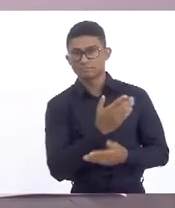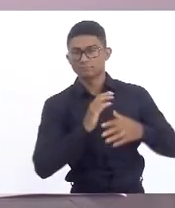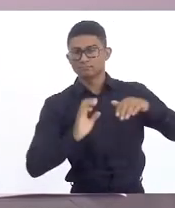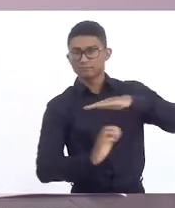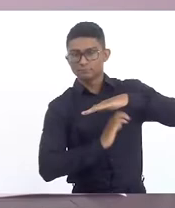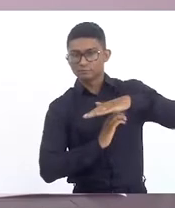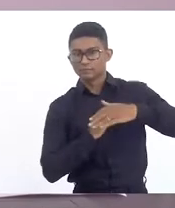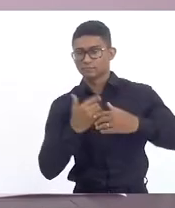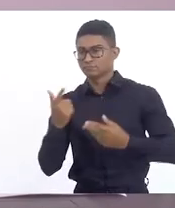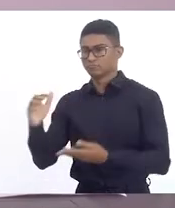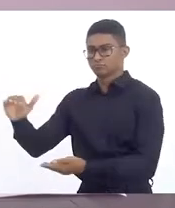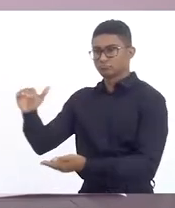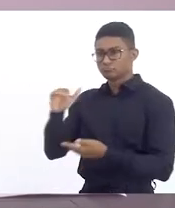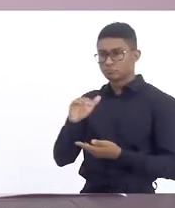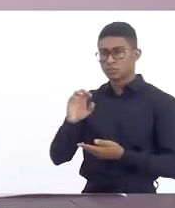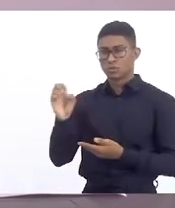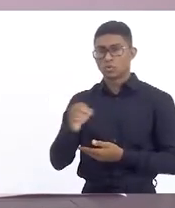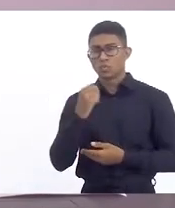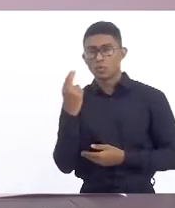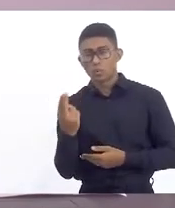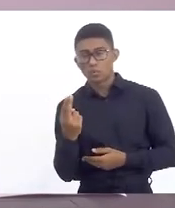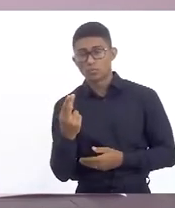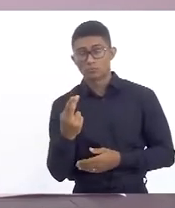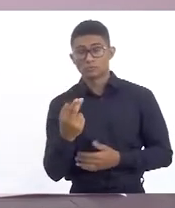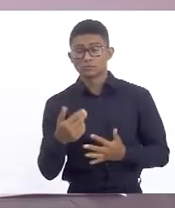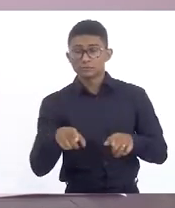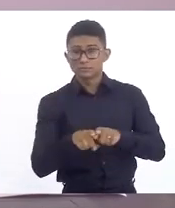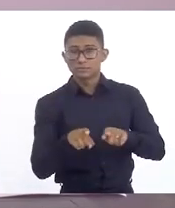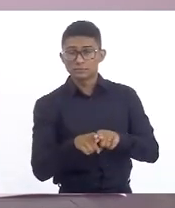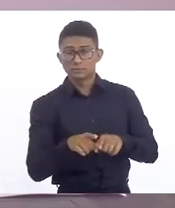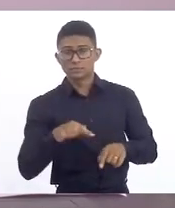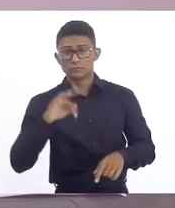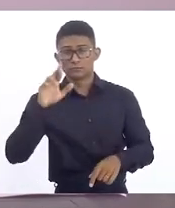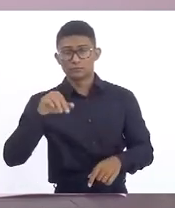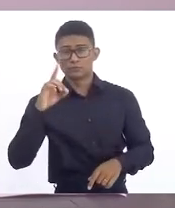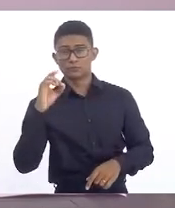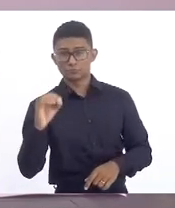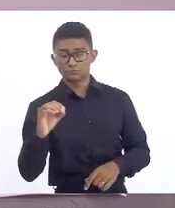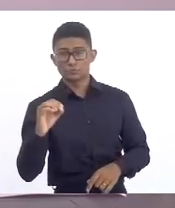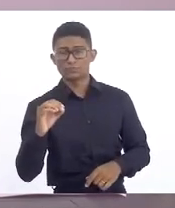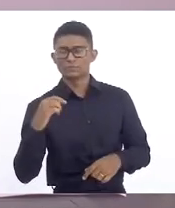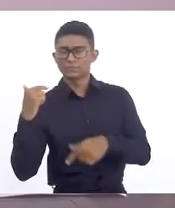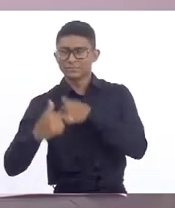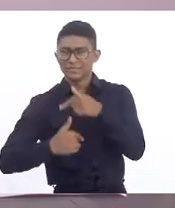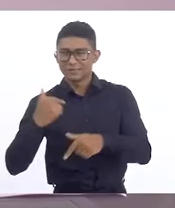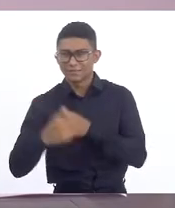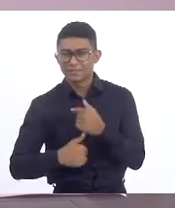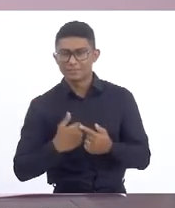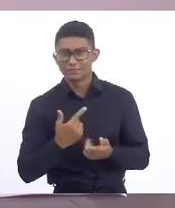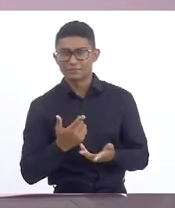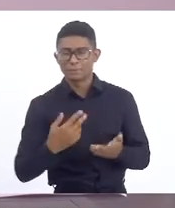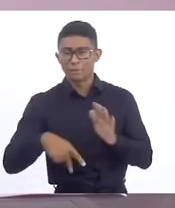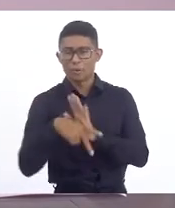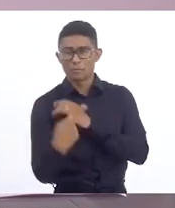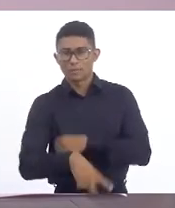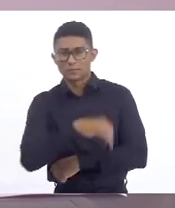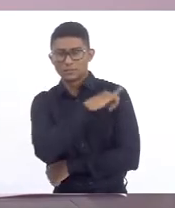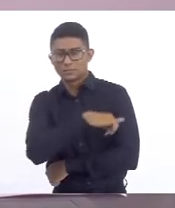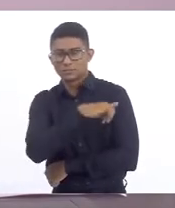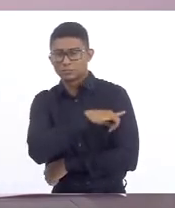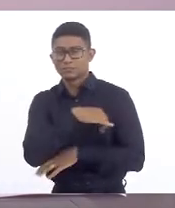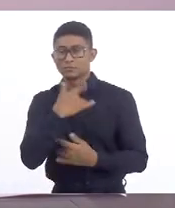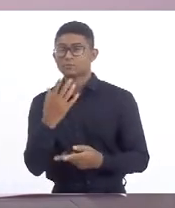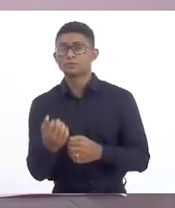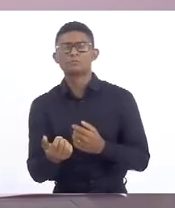ou permissionária aos cofres do Fundo de Regulação de Serviços Concedidos e Permitidos do Estado de Janeiro, criado pela